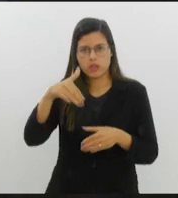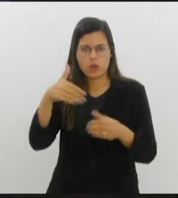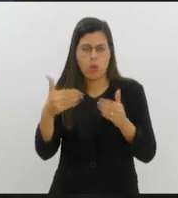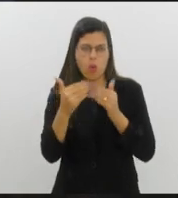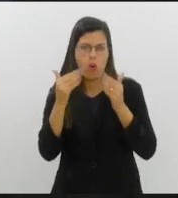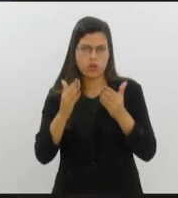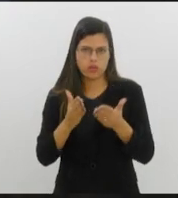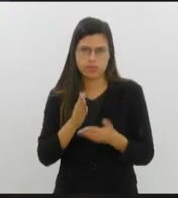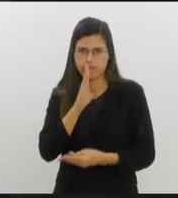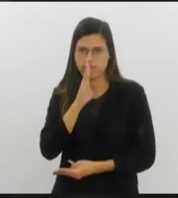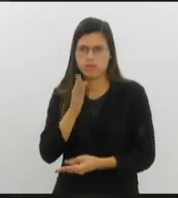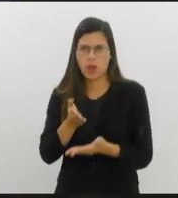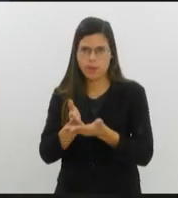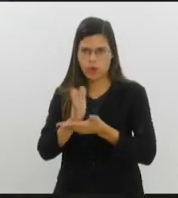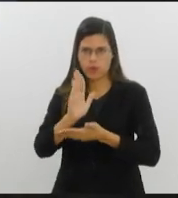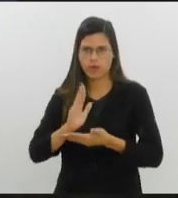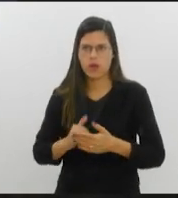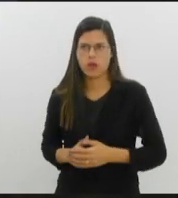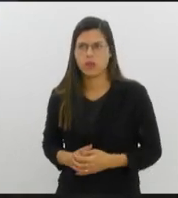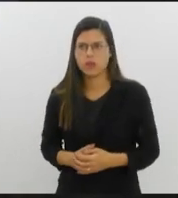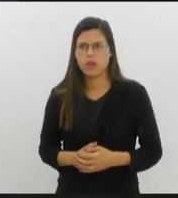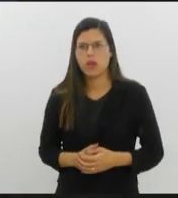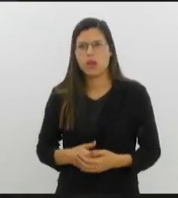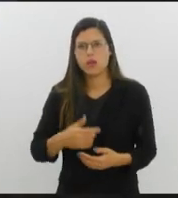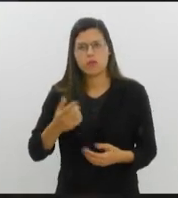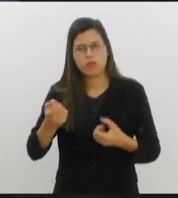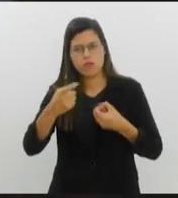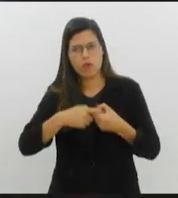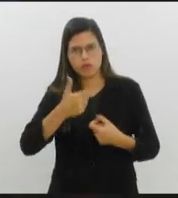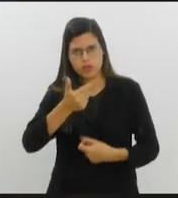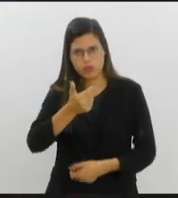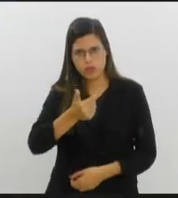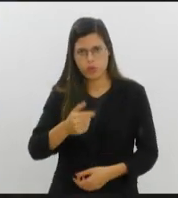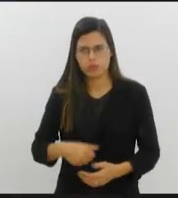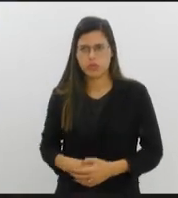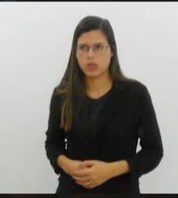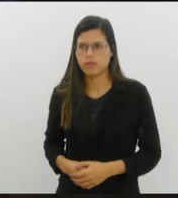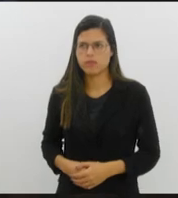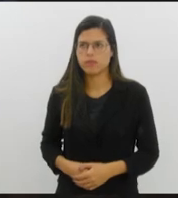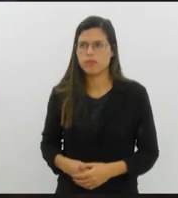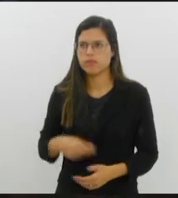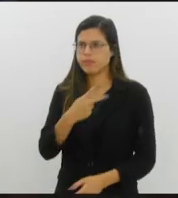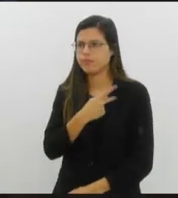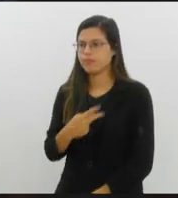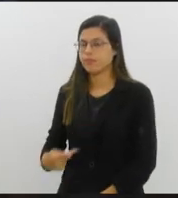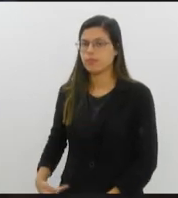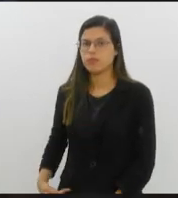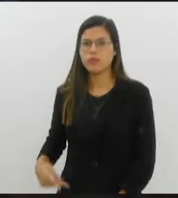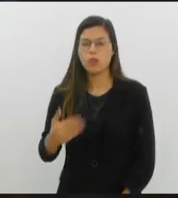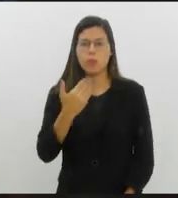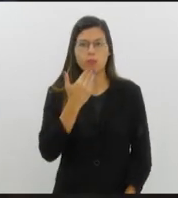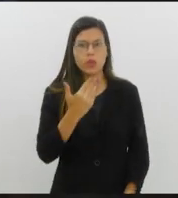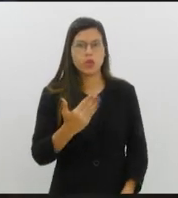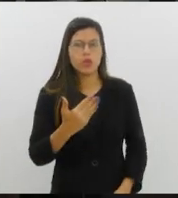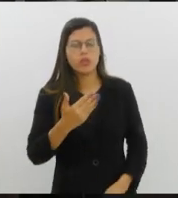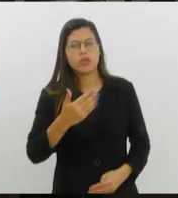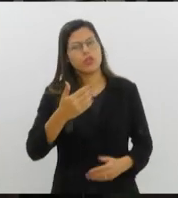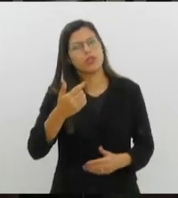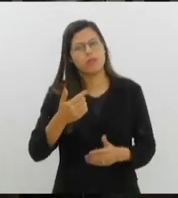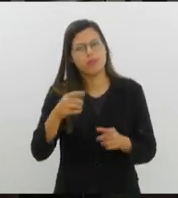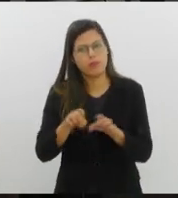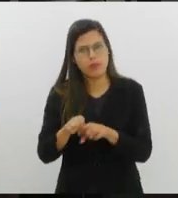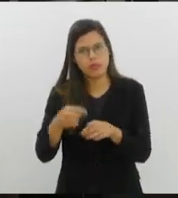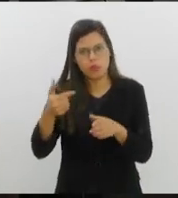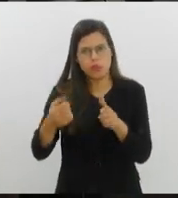como estão. Aprovado em primeira e retorna em segunda. Senhor presidente, só pedir coautoria do último projeto